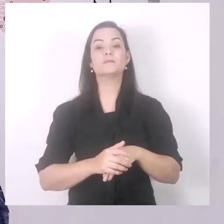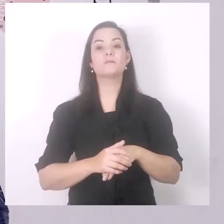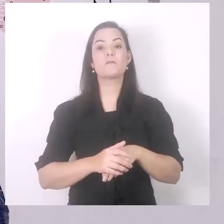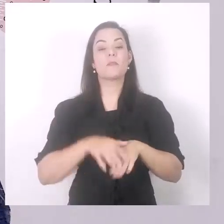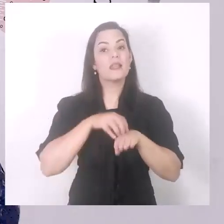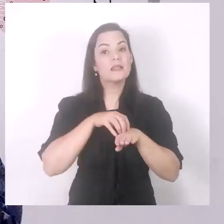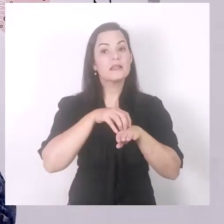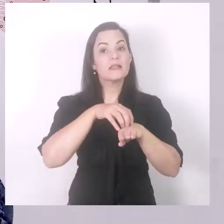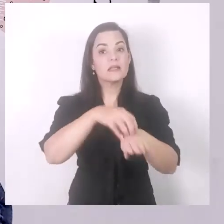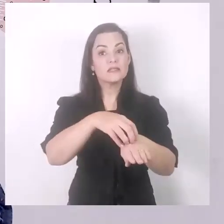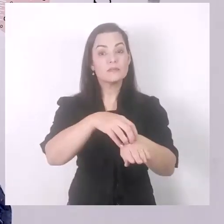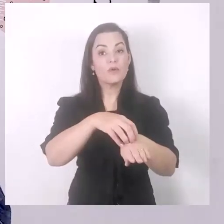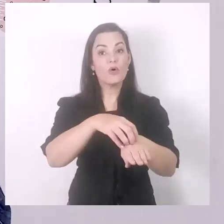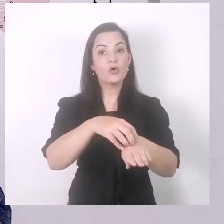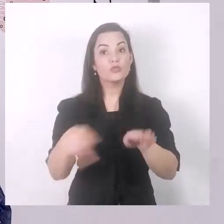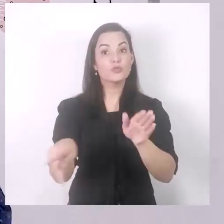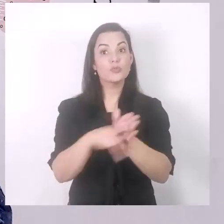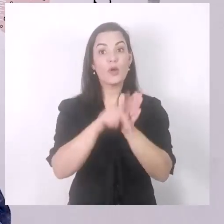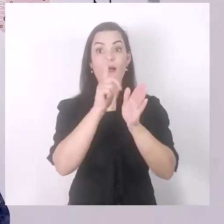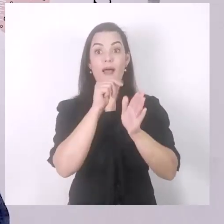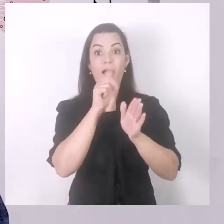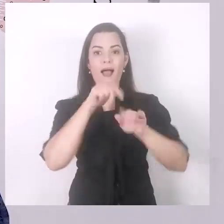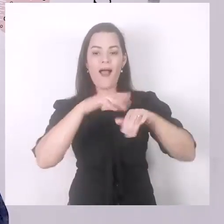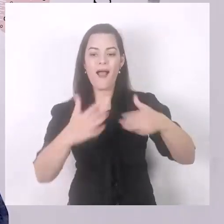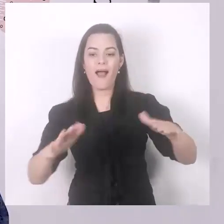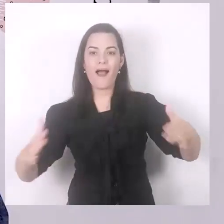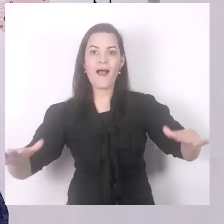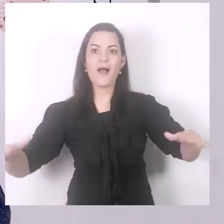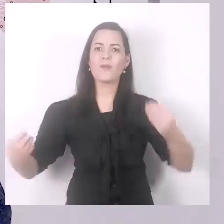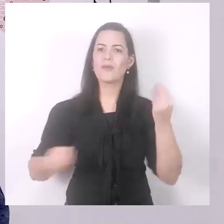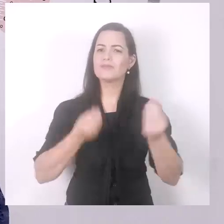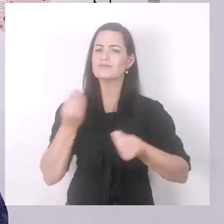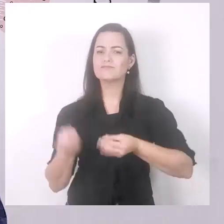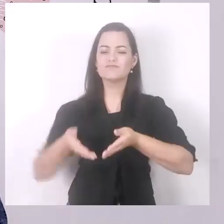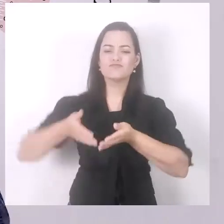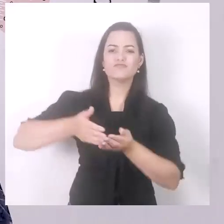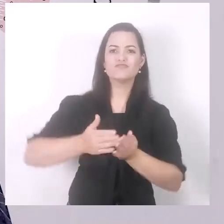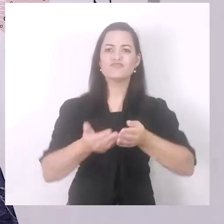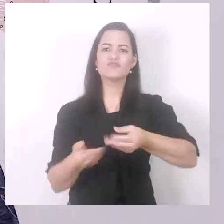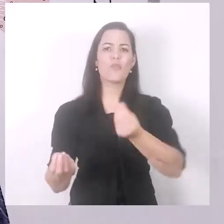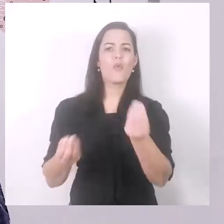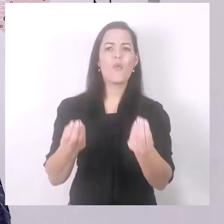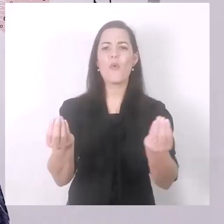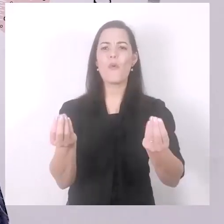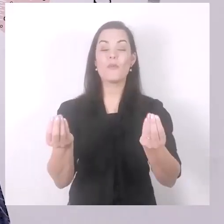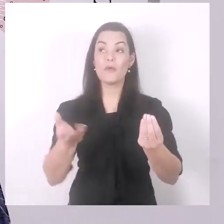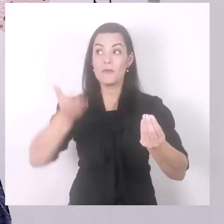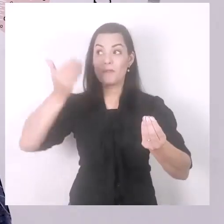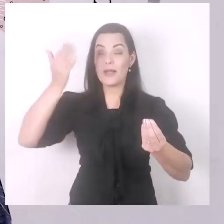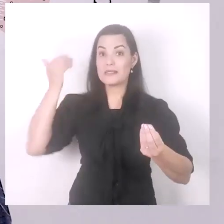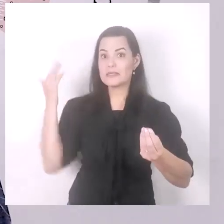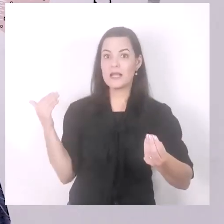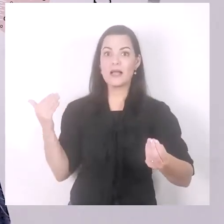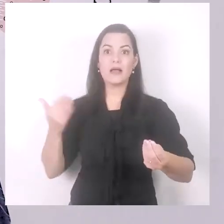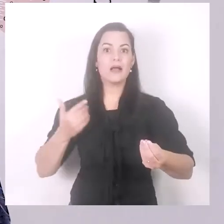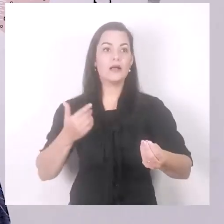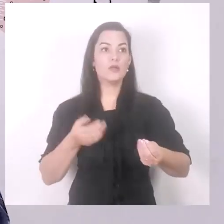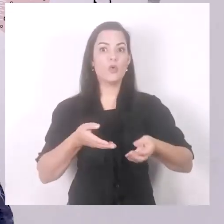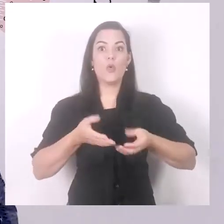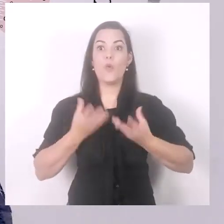aquáticos. Então, antigamente, bem antigamente, nós não tínhamos a diversidade de meios